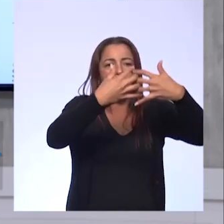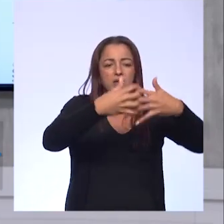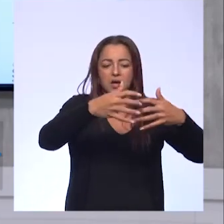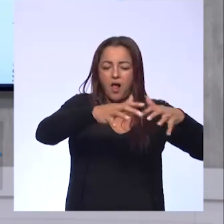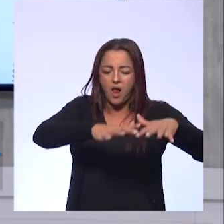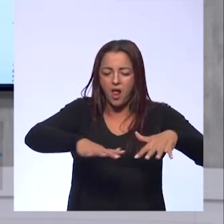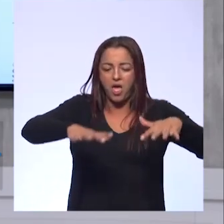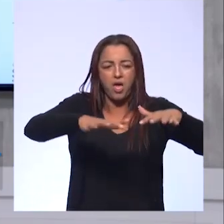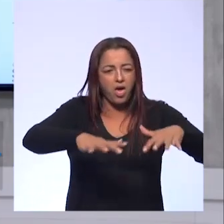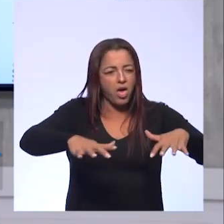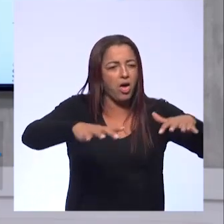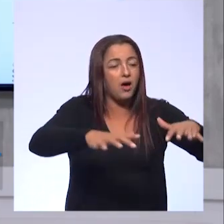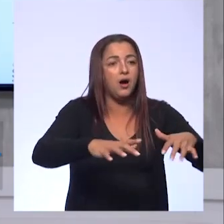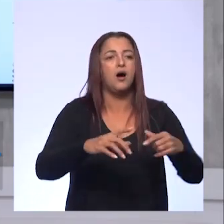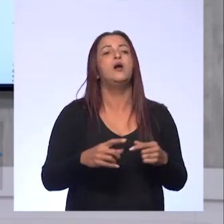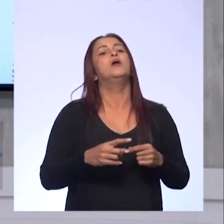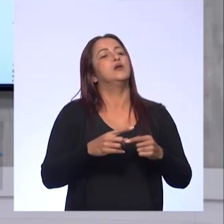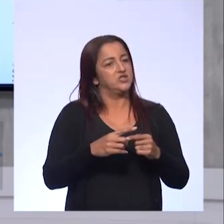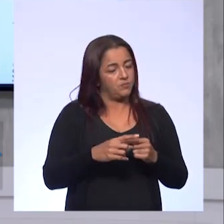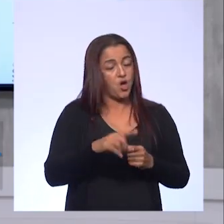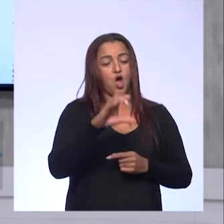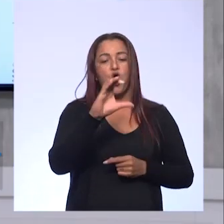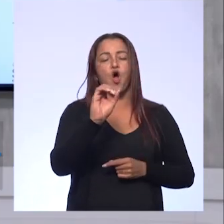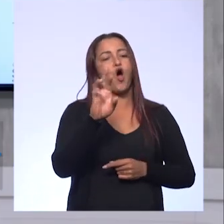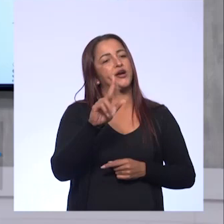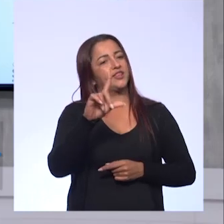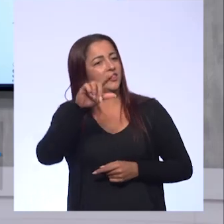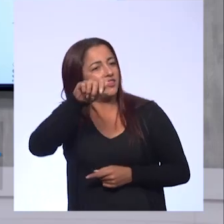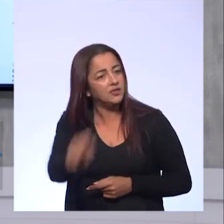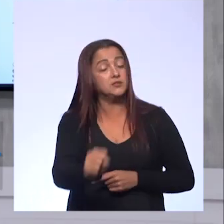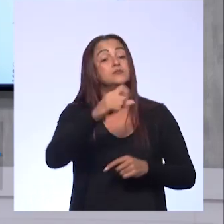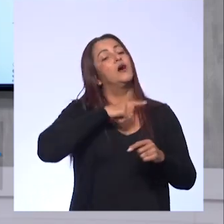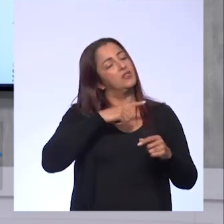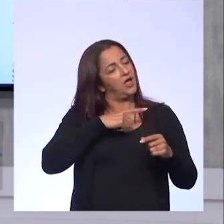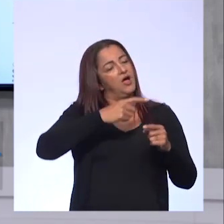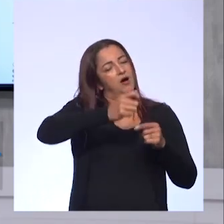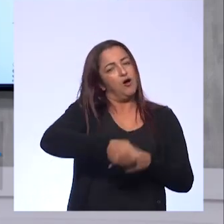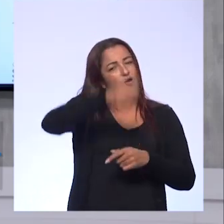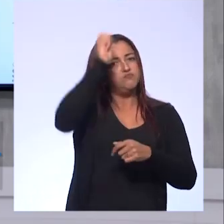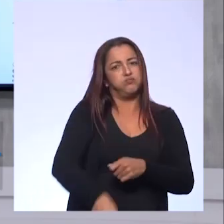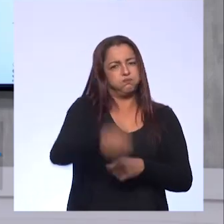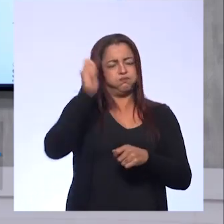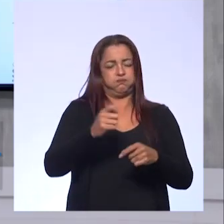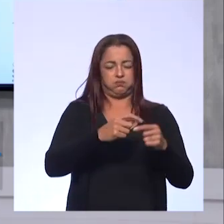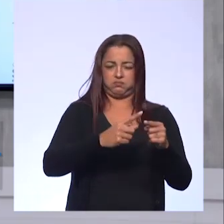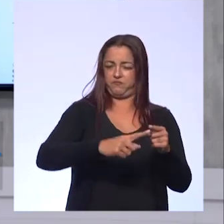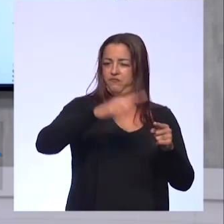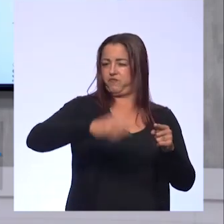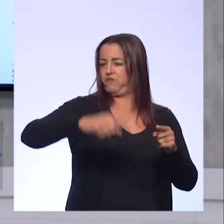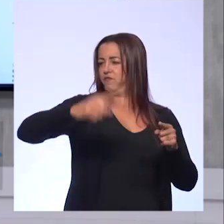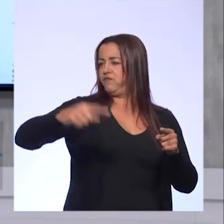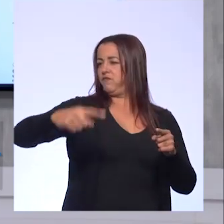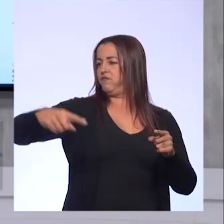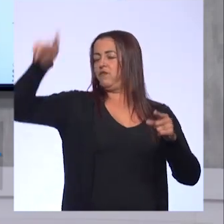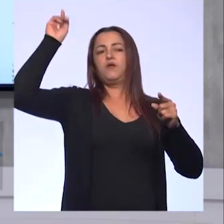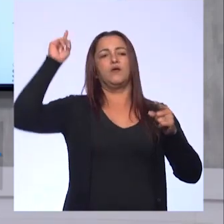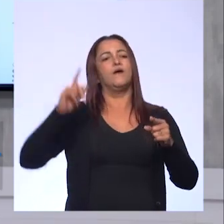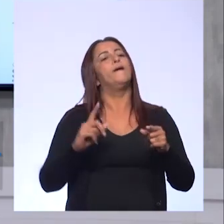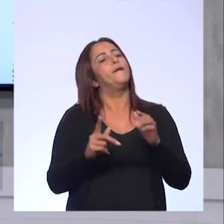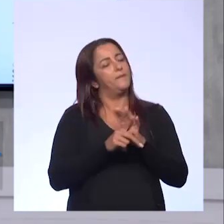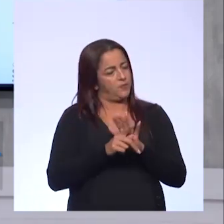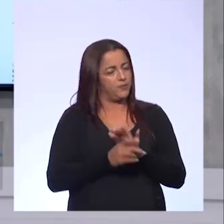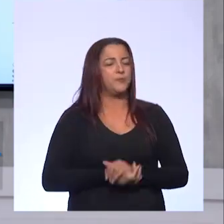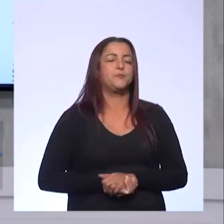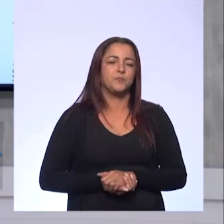do mar ondas em cordas é uma onda mecânica você vai lá causa uma perturbação com a sua mão e essa onda se propaga aonde na